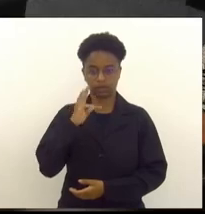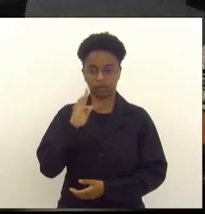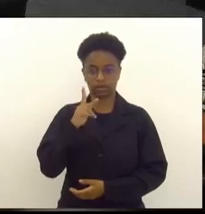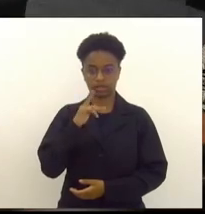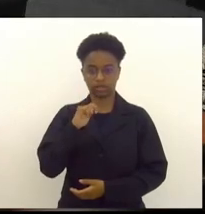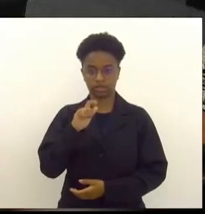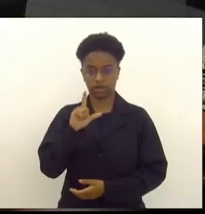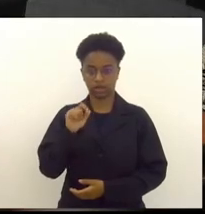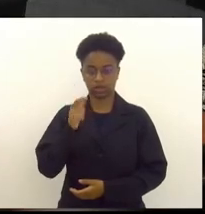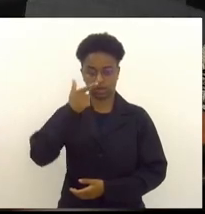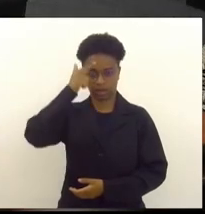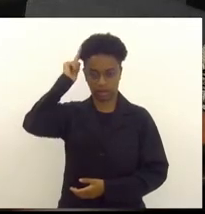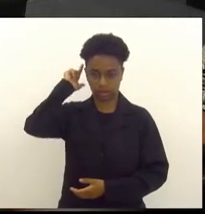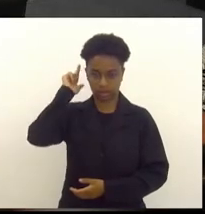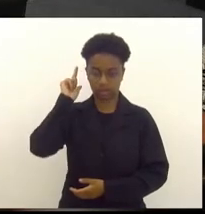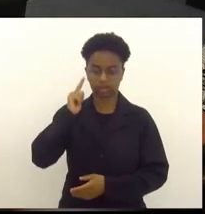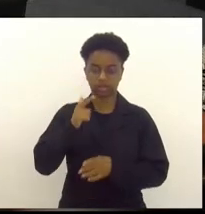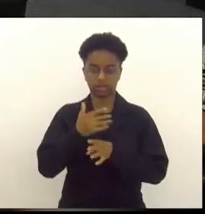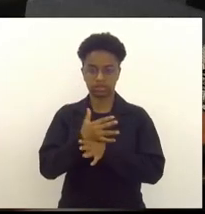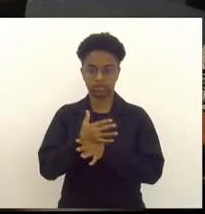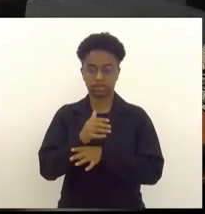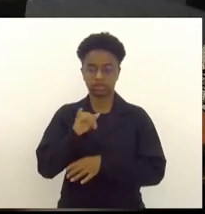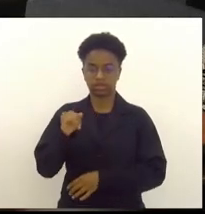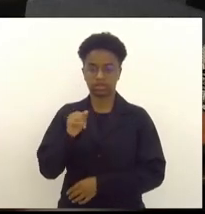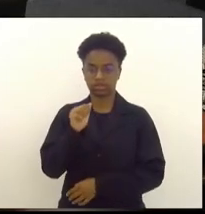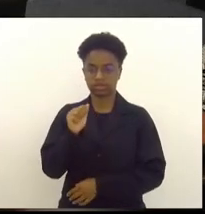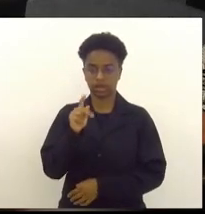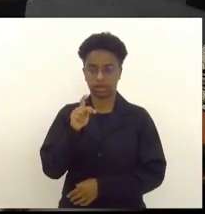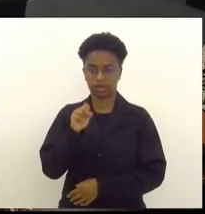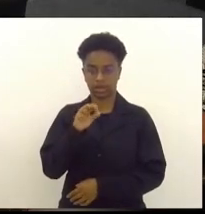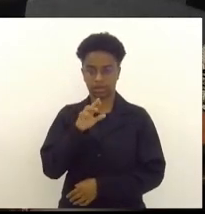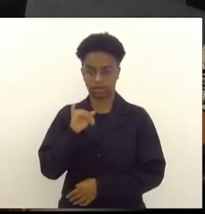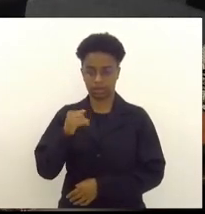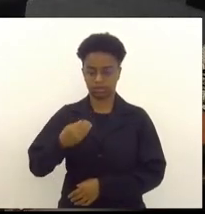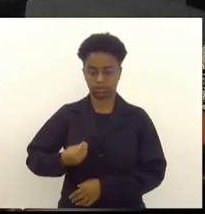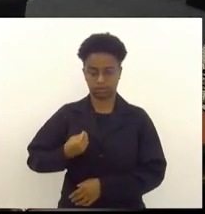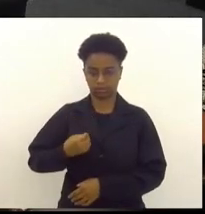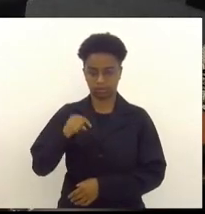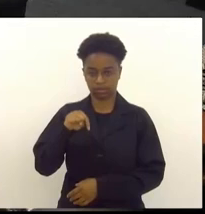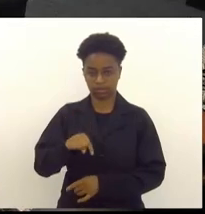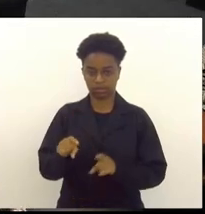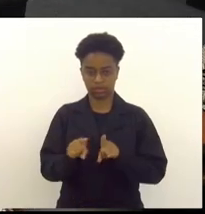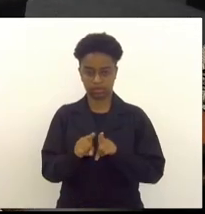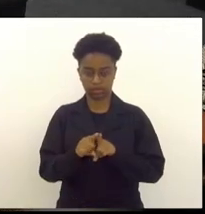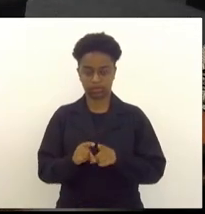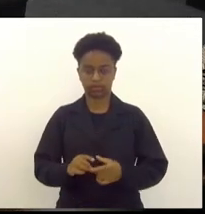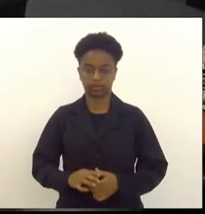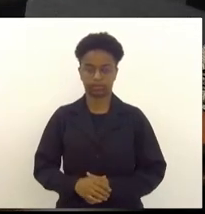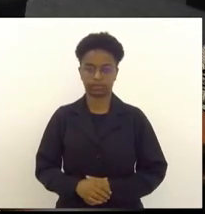Tiago Careca, do município de Japeri, que se faz presente também.